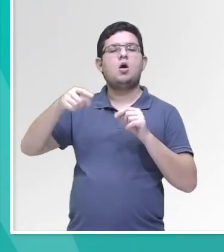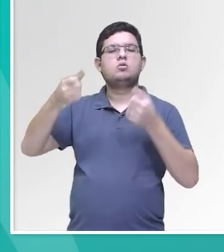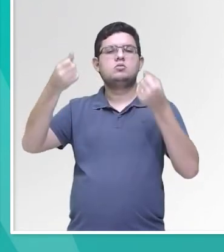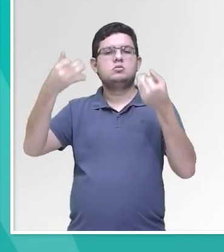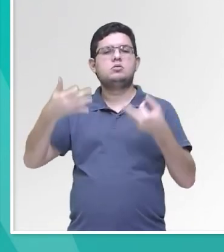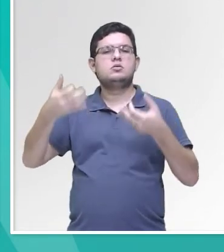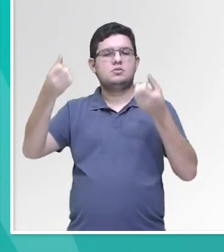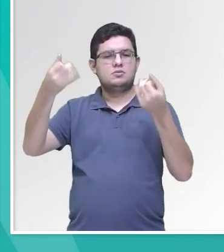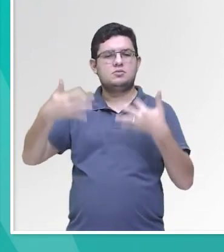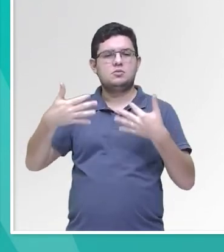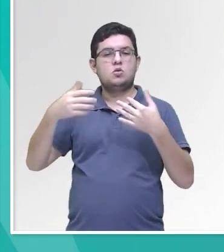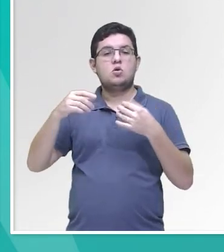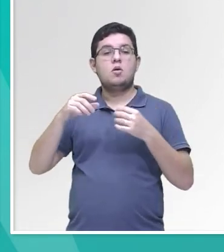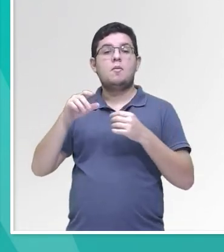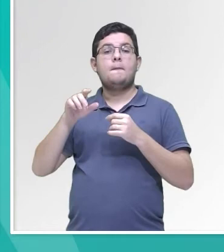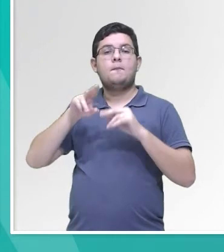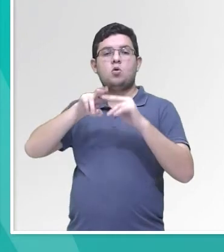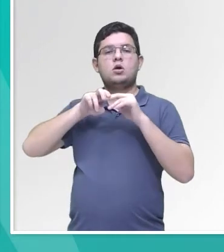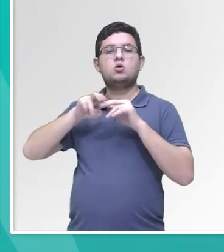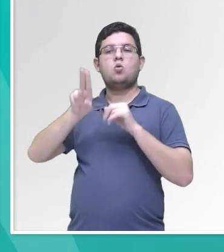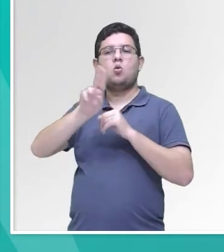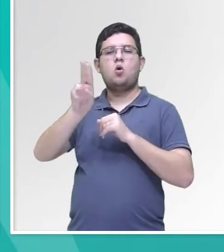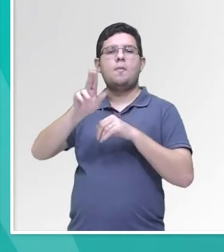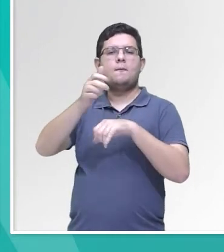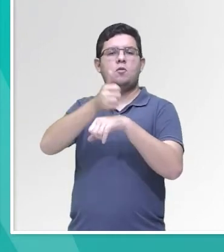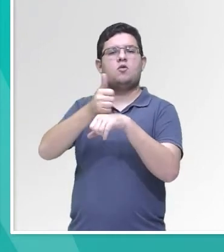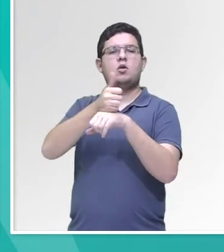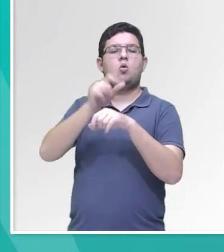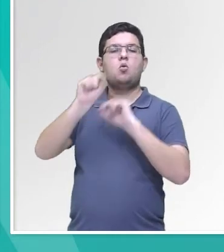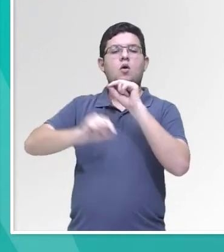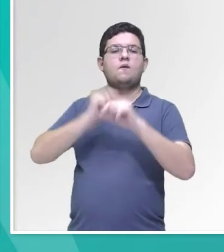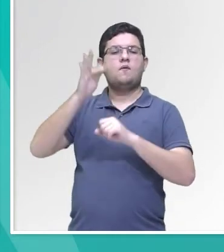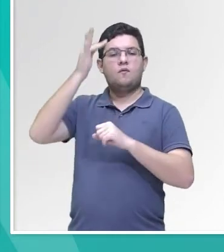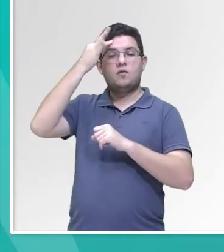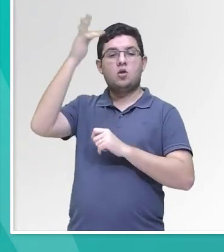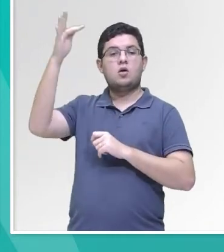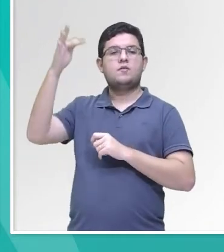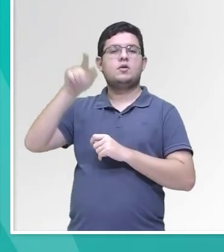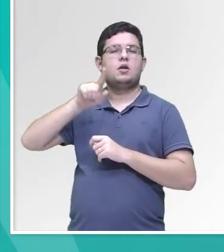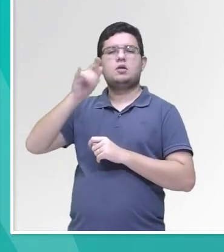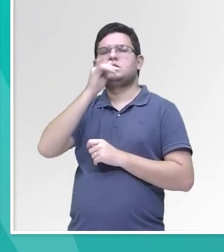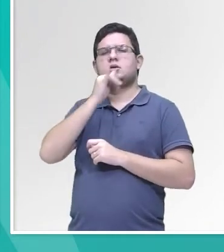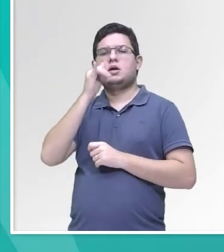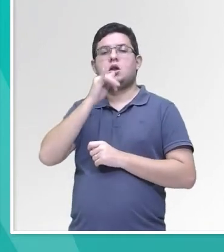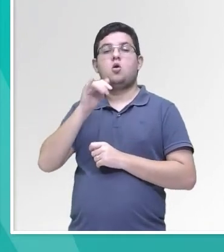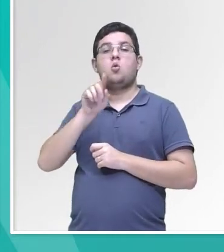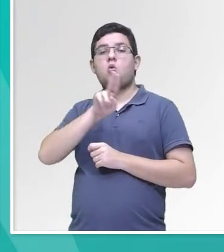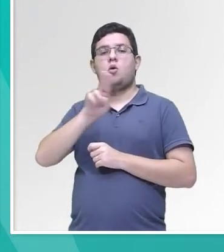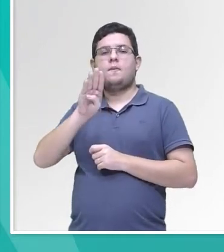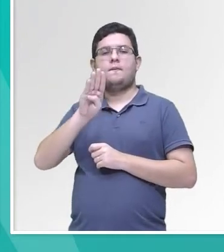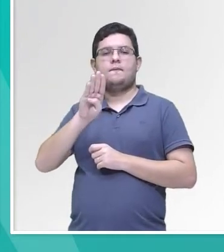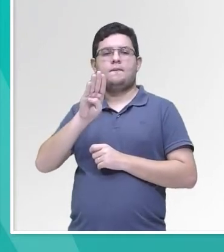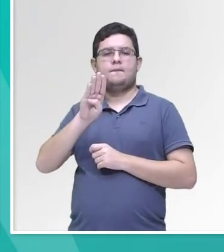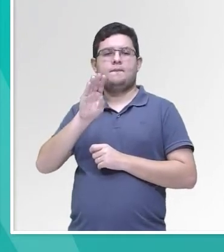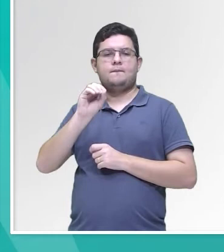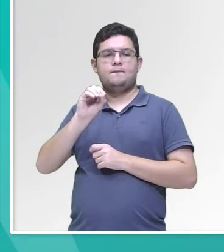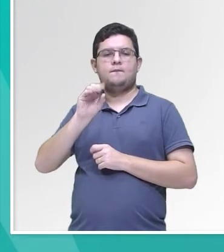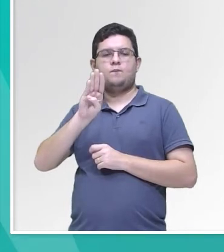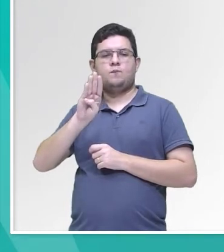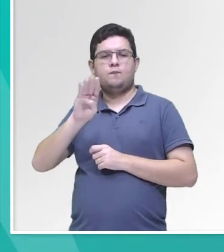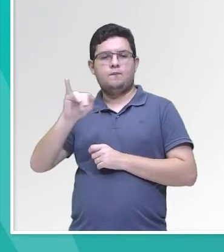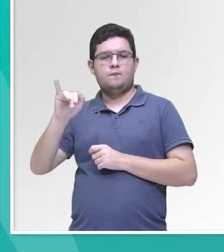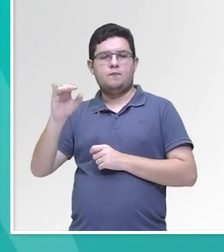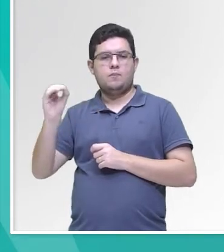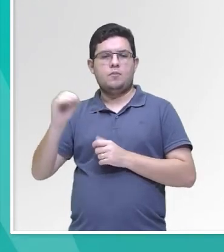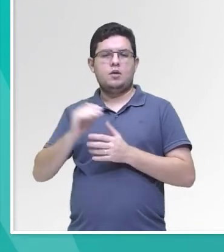quê? Citou o nome, o filósofo italiano Norberto Bobbio, né? Então,